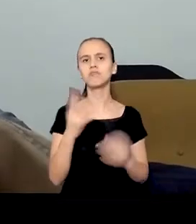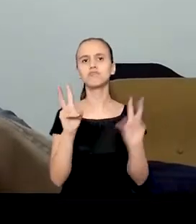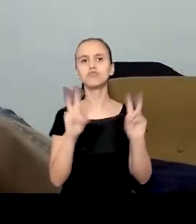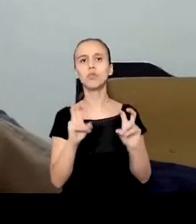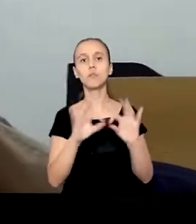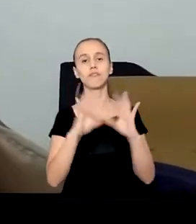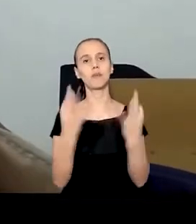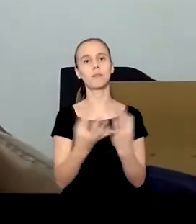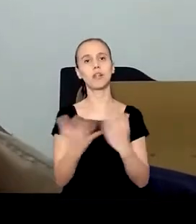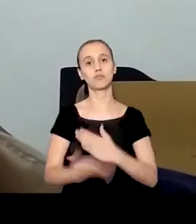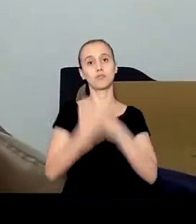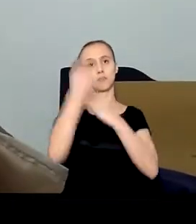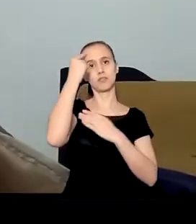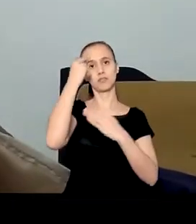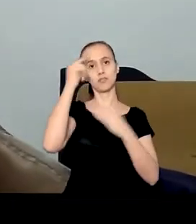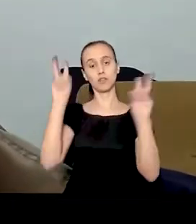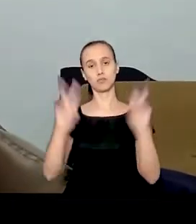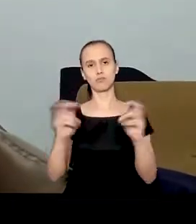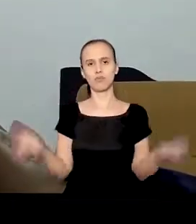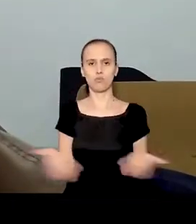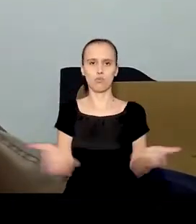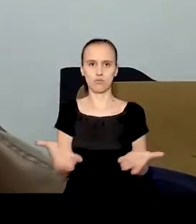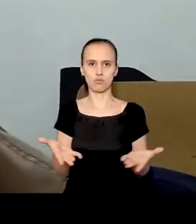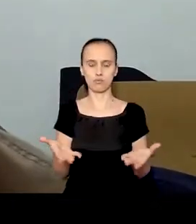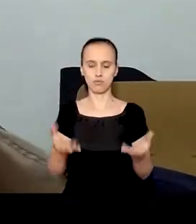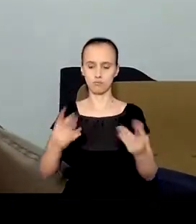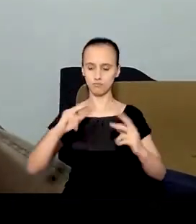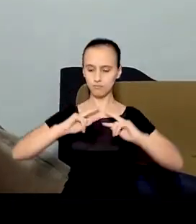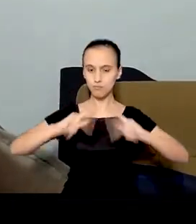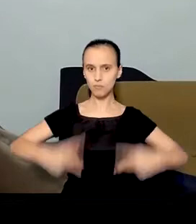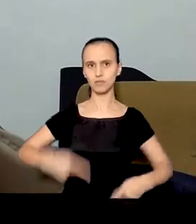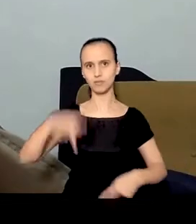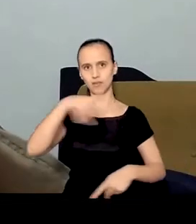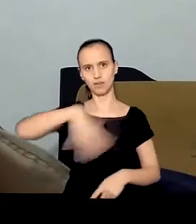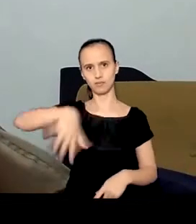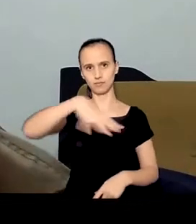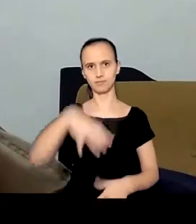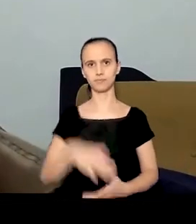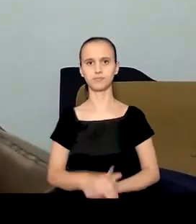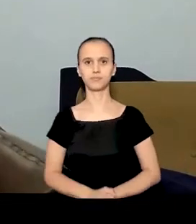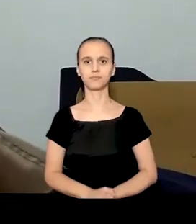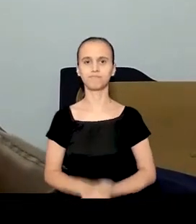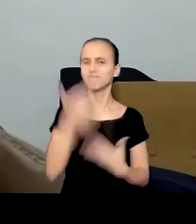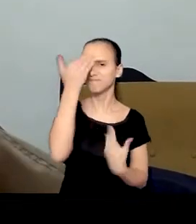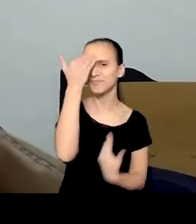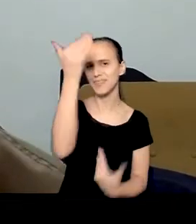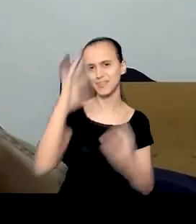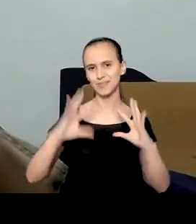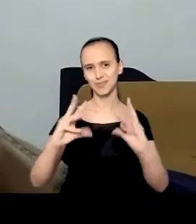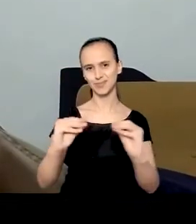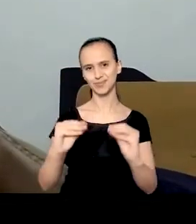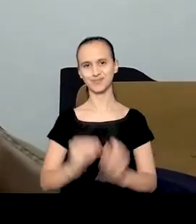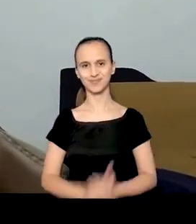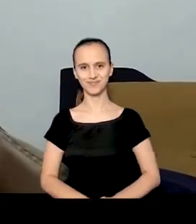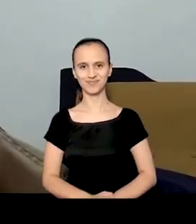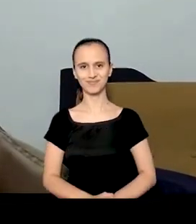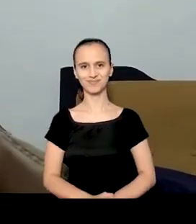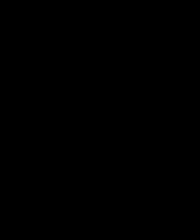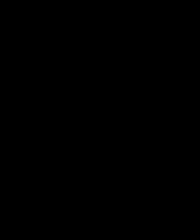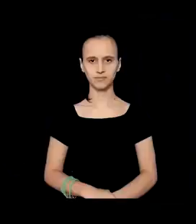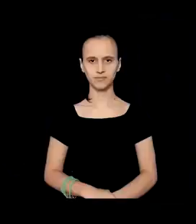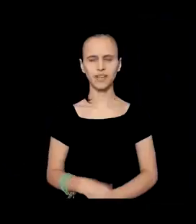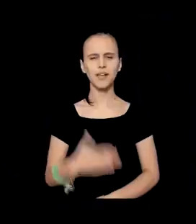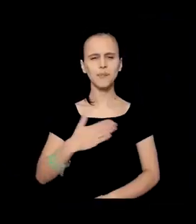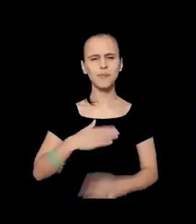ou melhor, o modo como Hegel pensa a família, nos ajuda, então, a pensar um pouco o nosso mundo de hoje. Muito obrigado a todas e todos. O